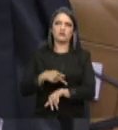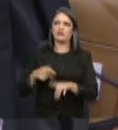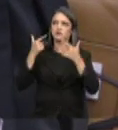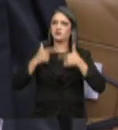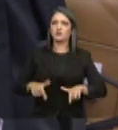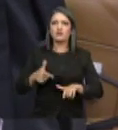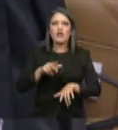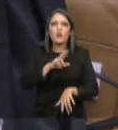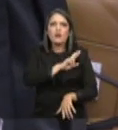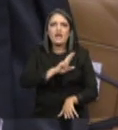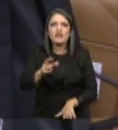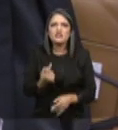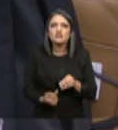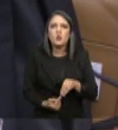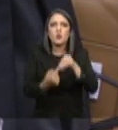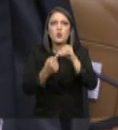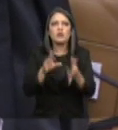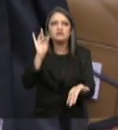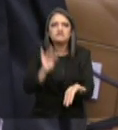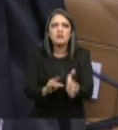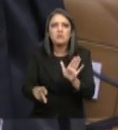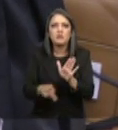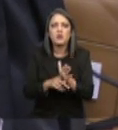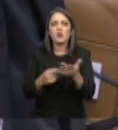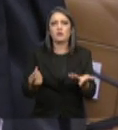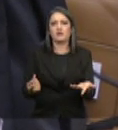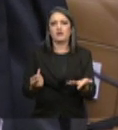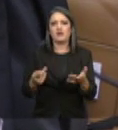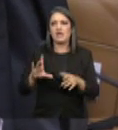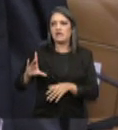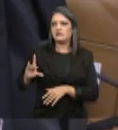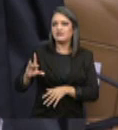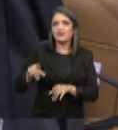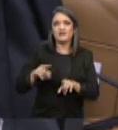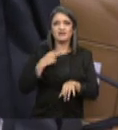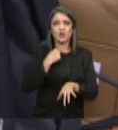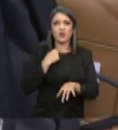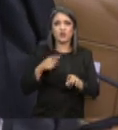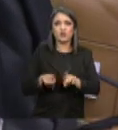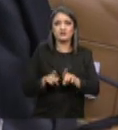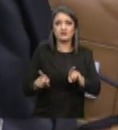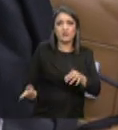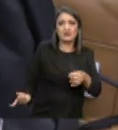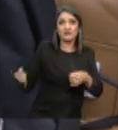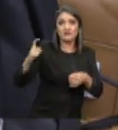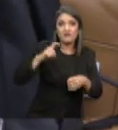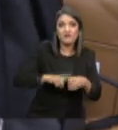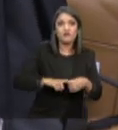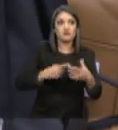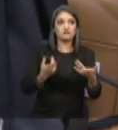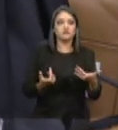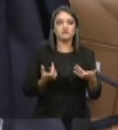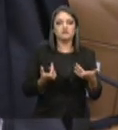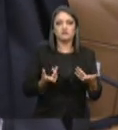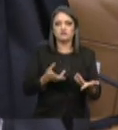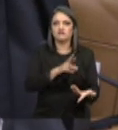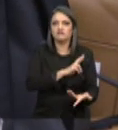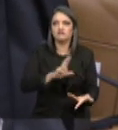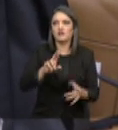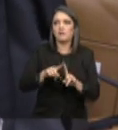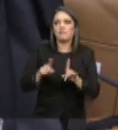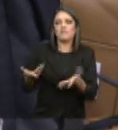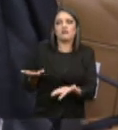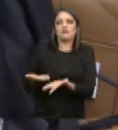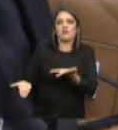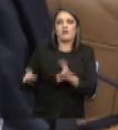não podia Patrocinar dogmas nem a ciência podia estar atingidas a crença que retirassem a sua